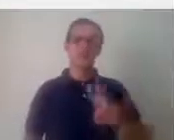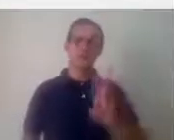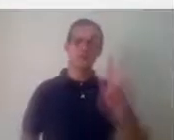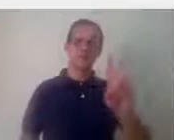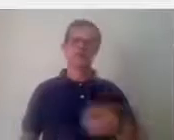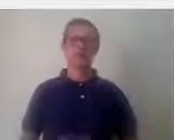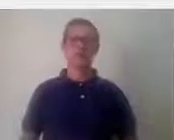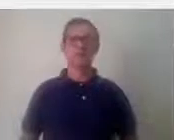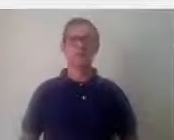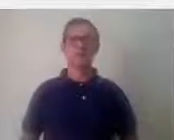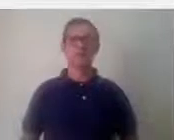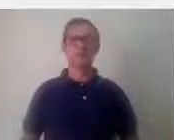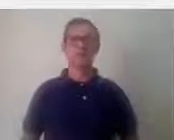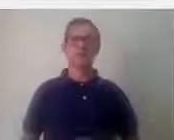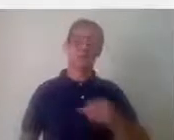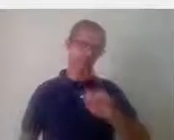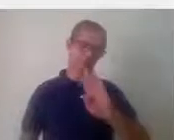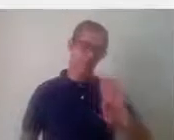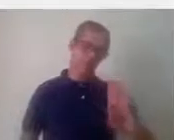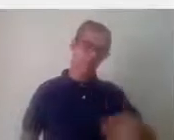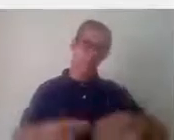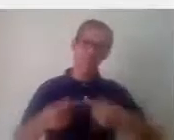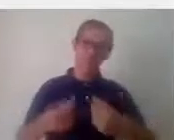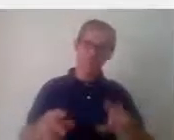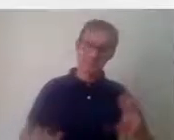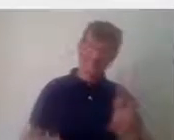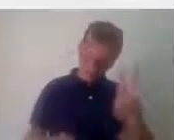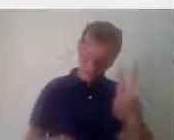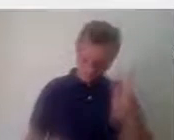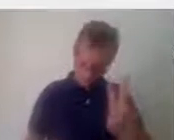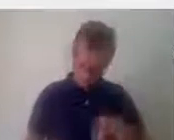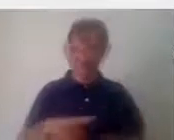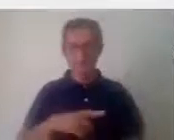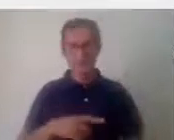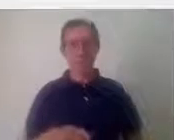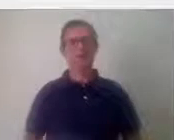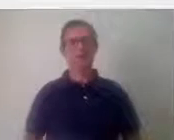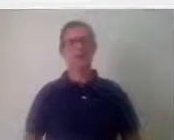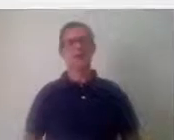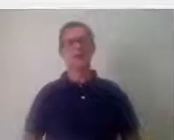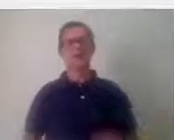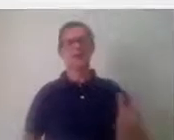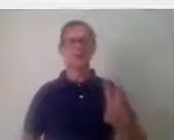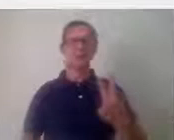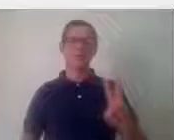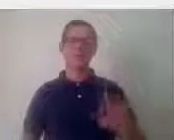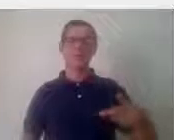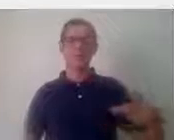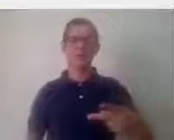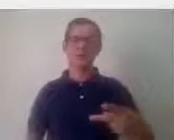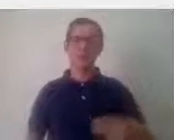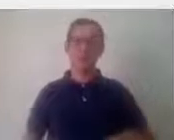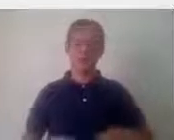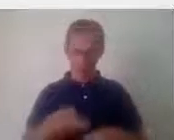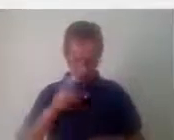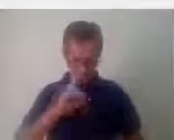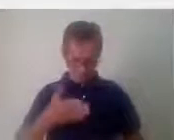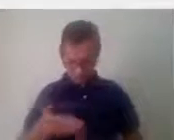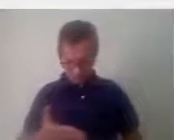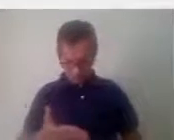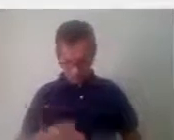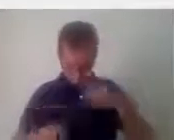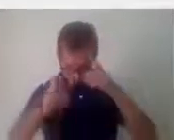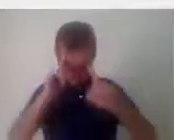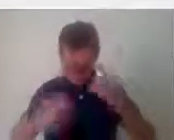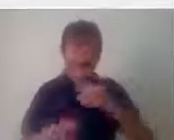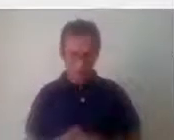mínimo local em AB. E esse valor, ele é chamado de valor mínimo local. Vejam só. A ideia